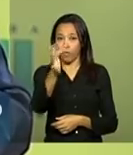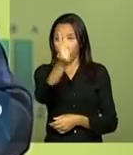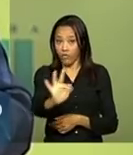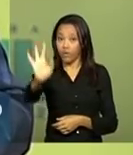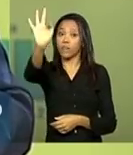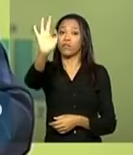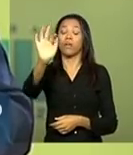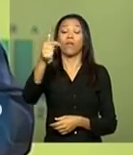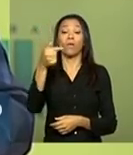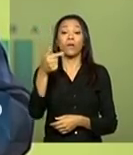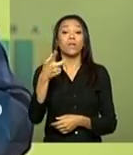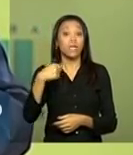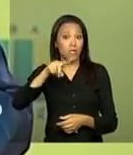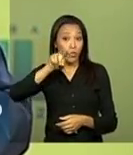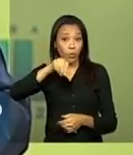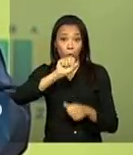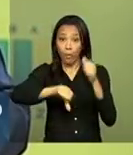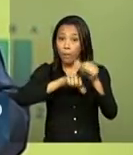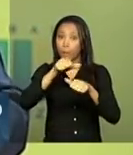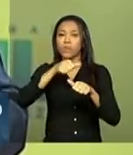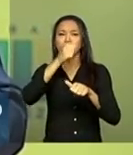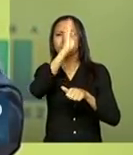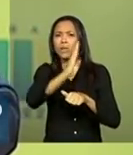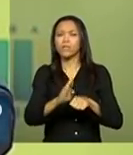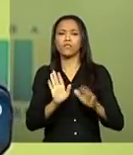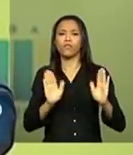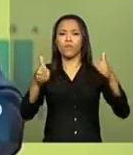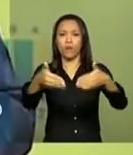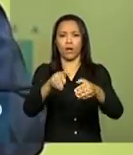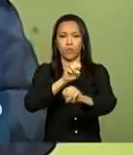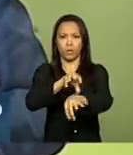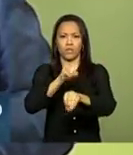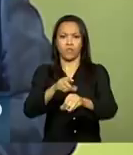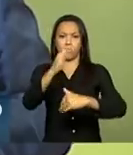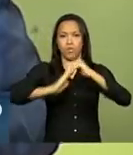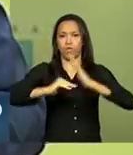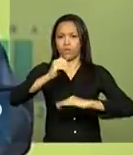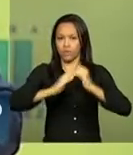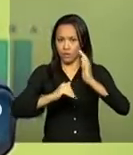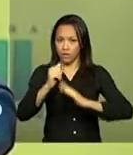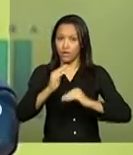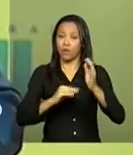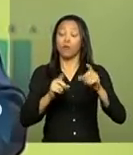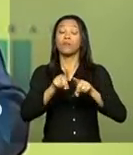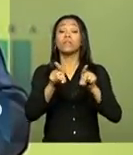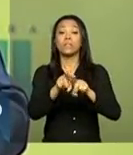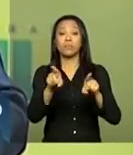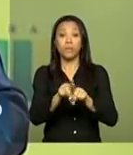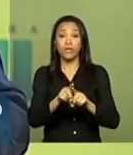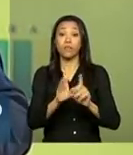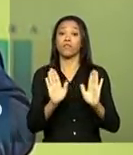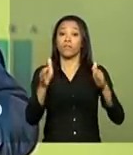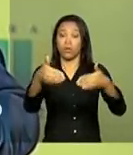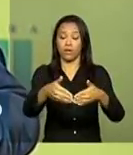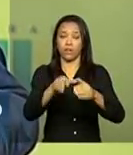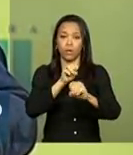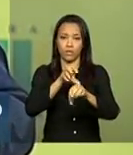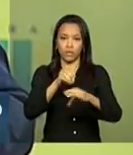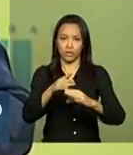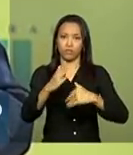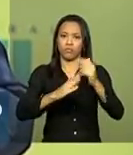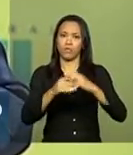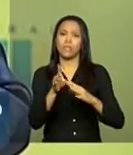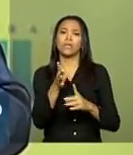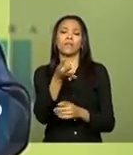Brasil tenha uma mudança em relação à educação profissional, em relação à educação superior tecnológica.